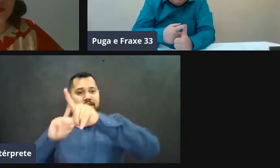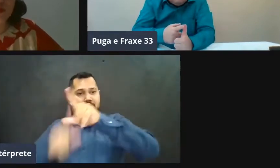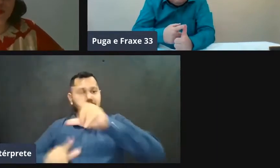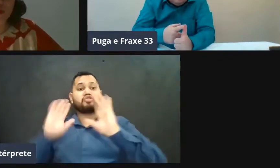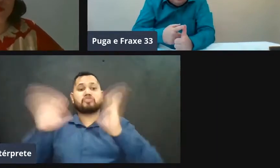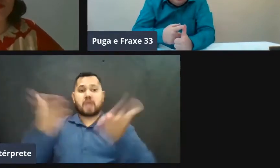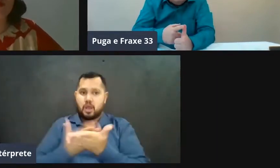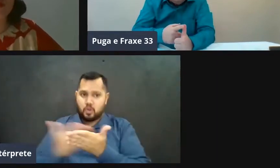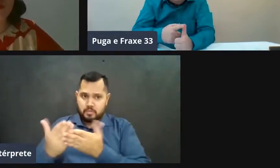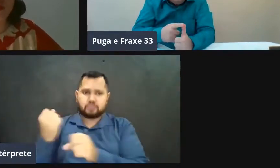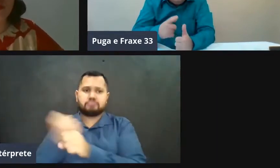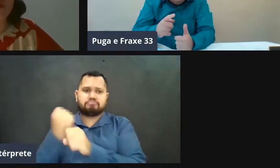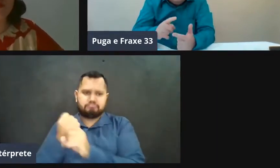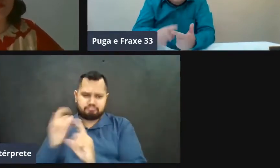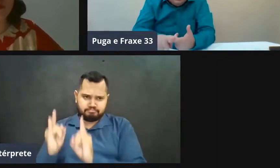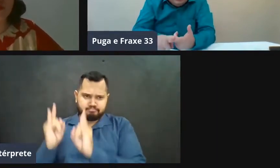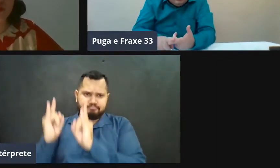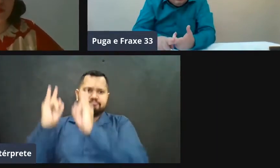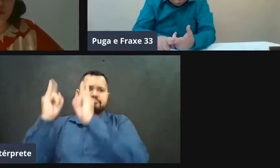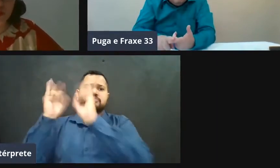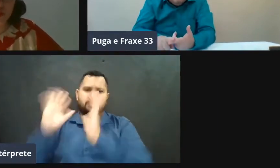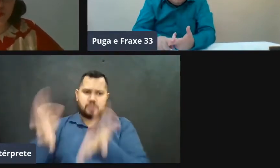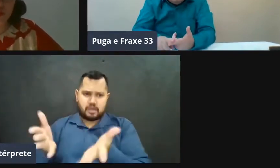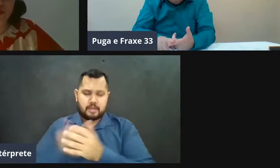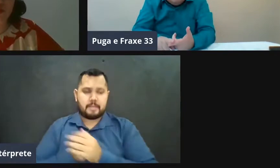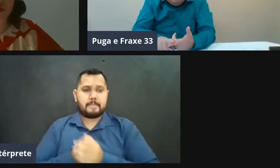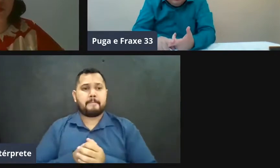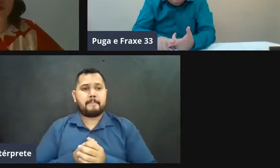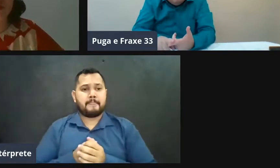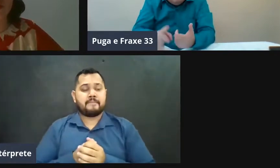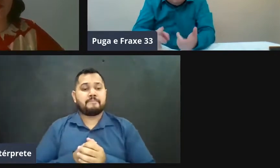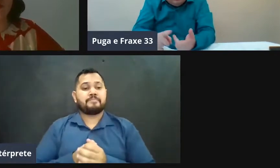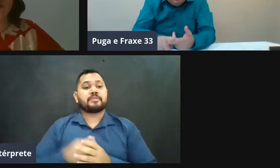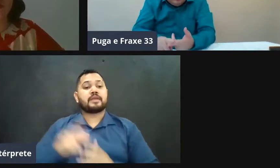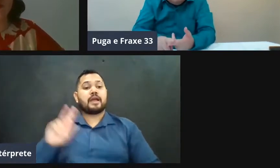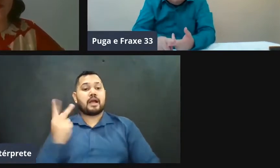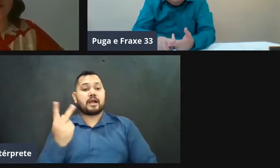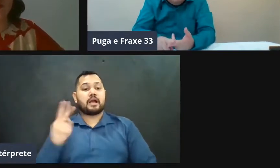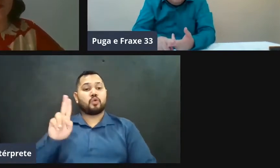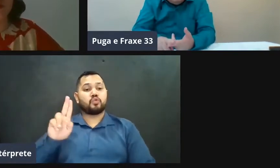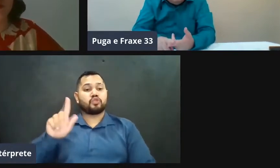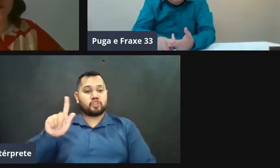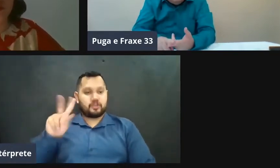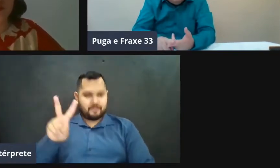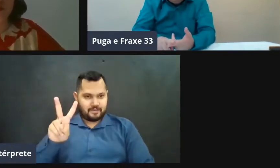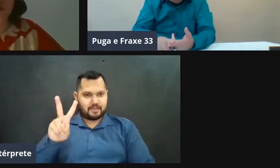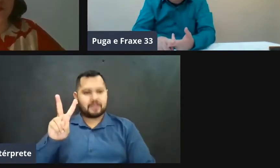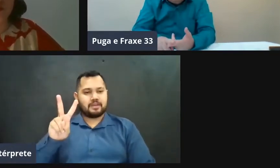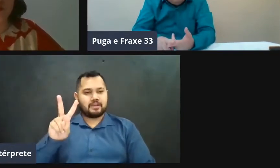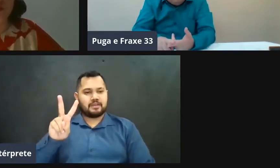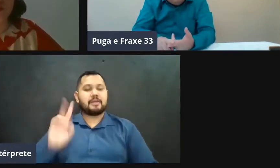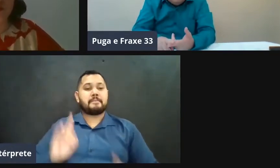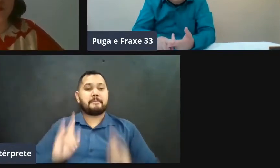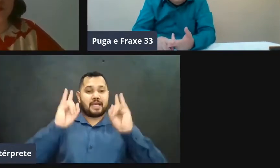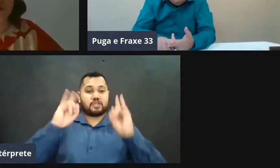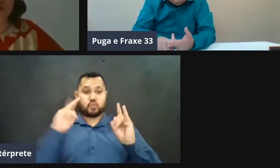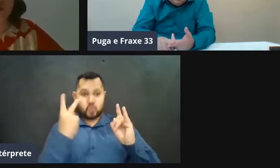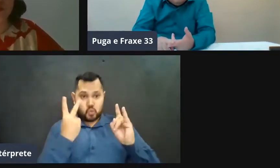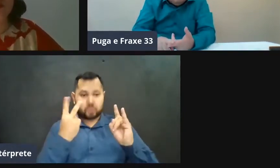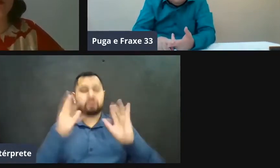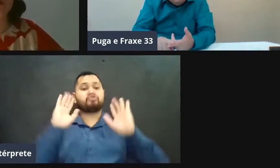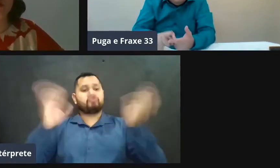da FLET. Tá? O HUGV, o nosso HUGV, o prédio 2, ele já está pronto para